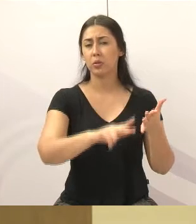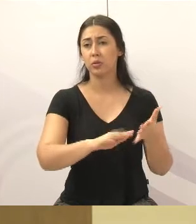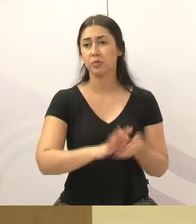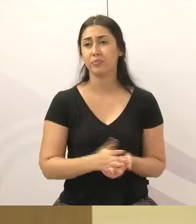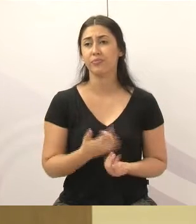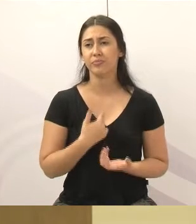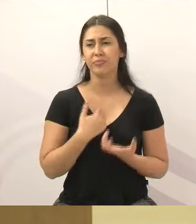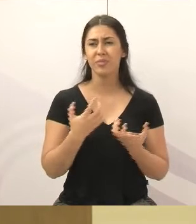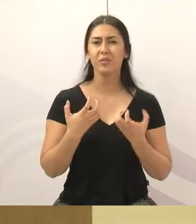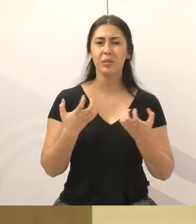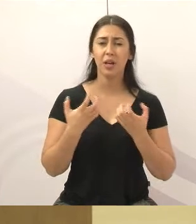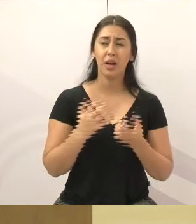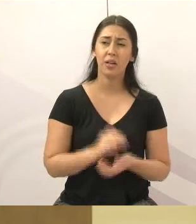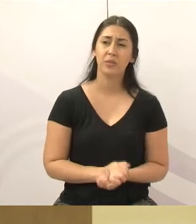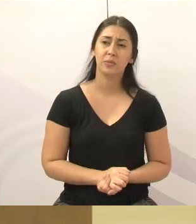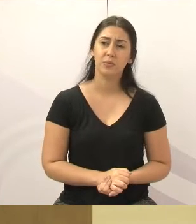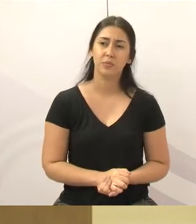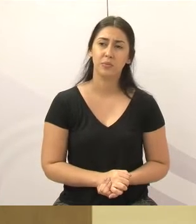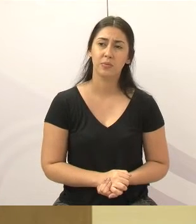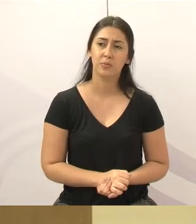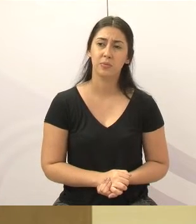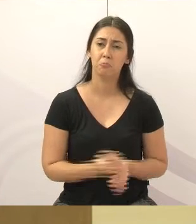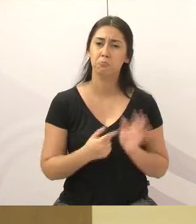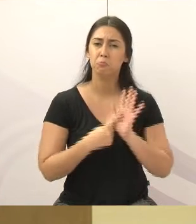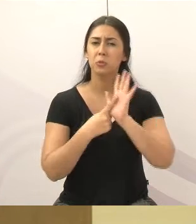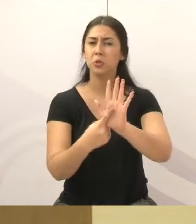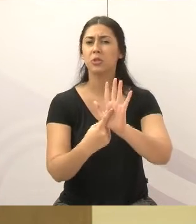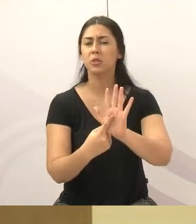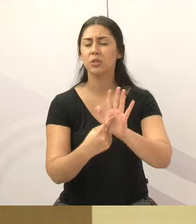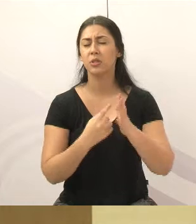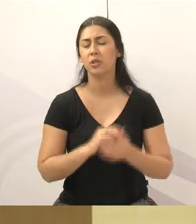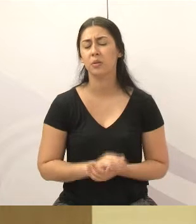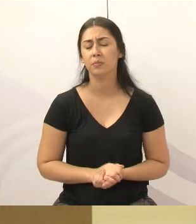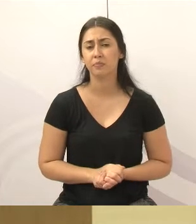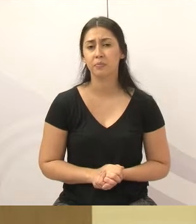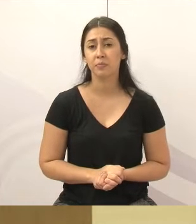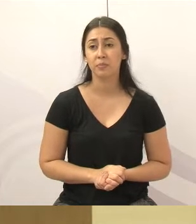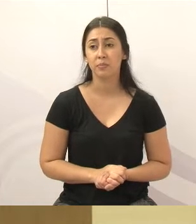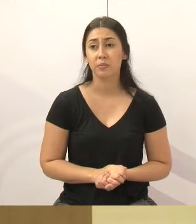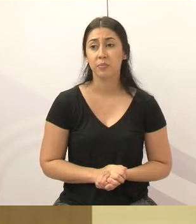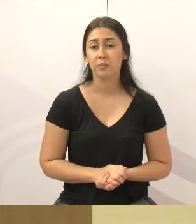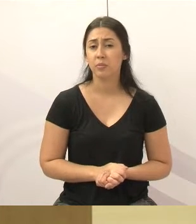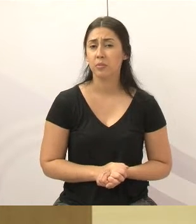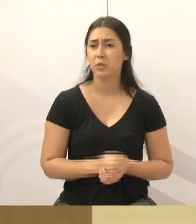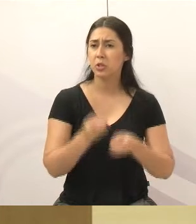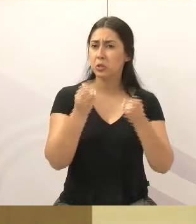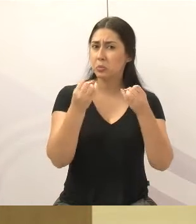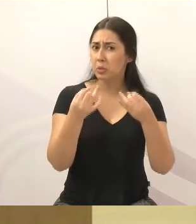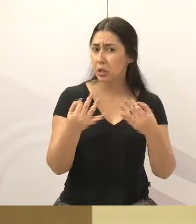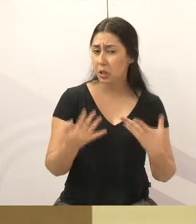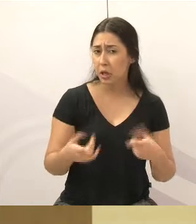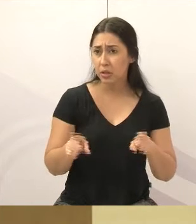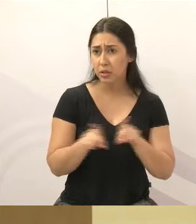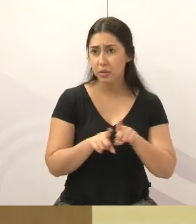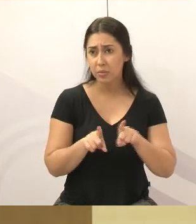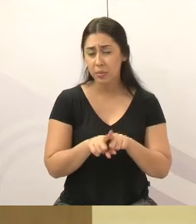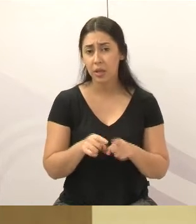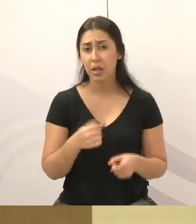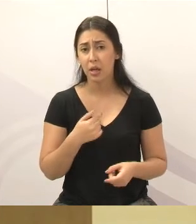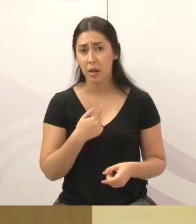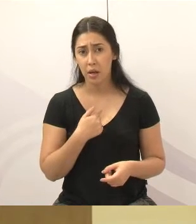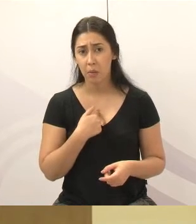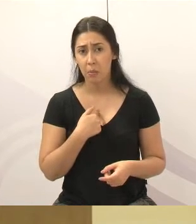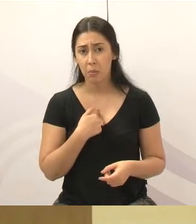quero aqui tratar de um ponto apenas, para que eu possa justificar depois aqui o